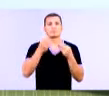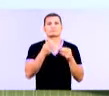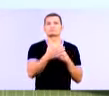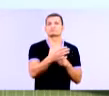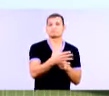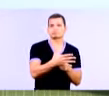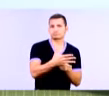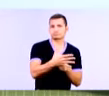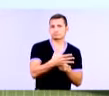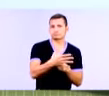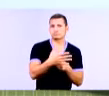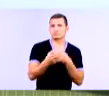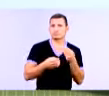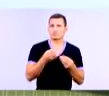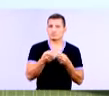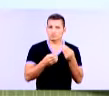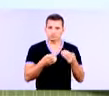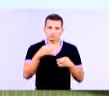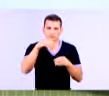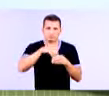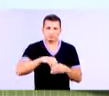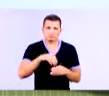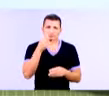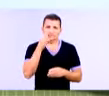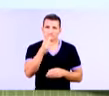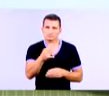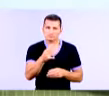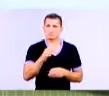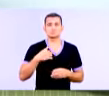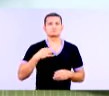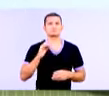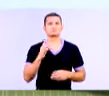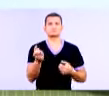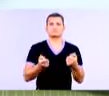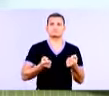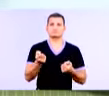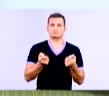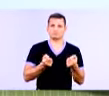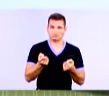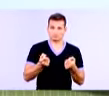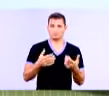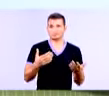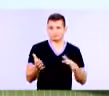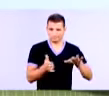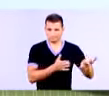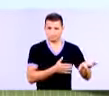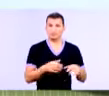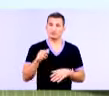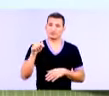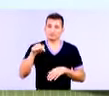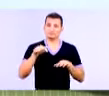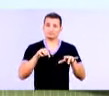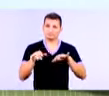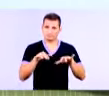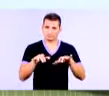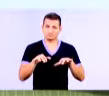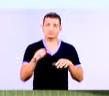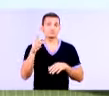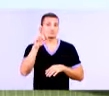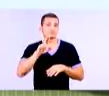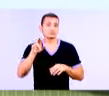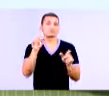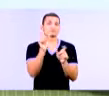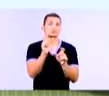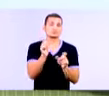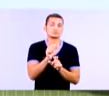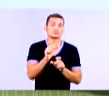que toda a parte elétrica dele, apenas dirijo. Nessa parte da programação, a gente vai apenas utilizar muitas estruturas sem saber como é que ela